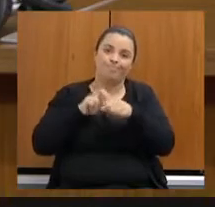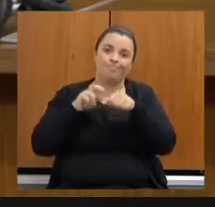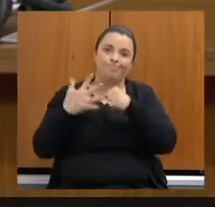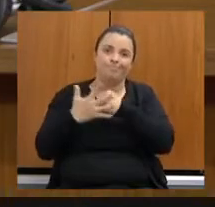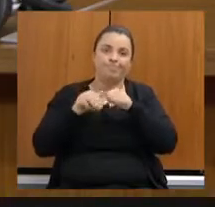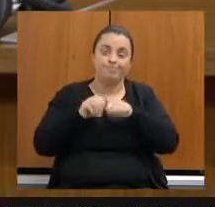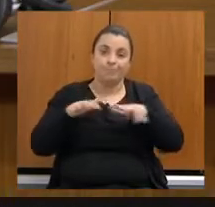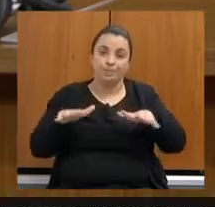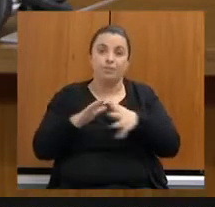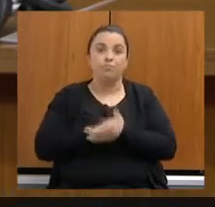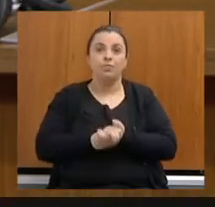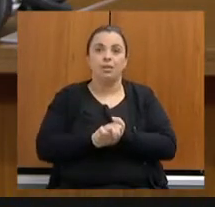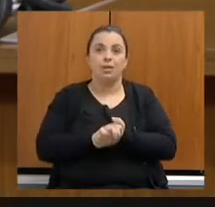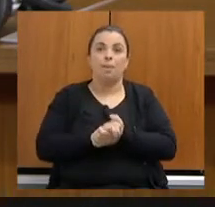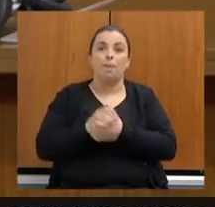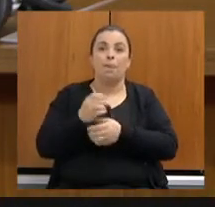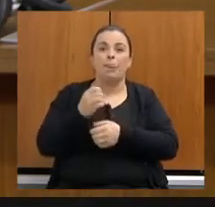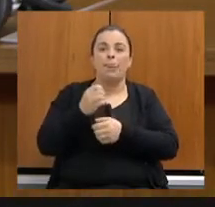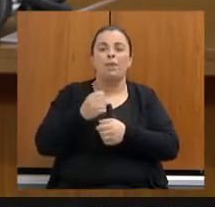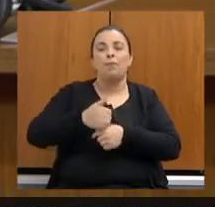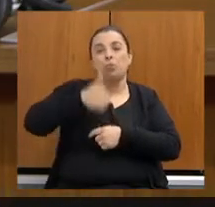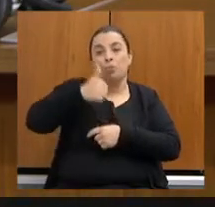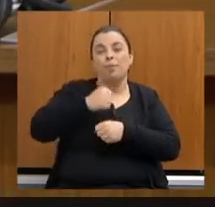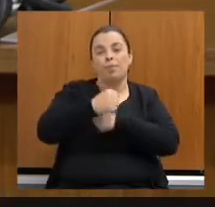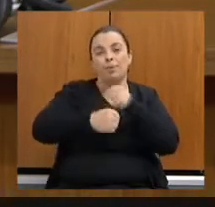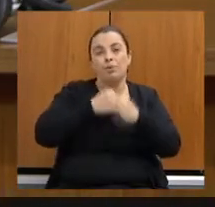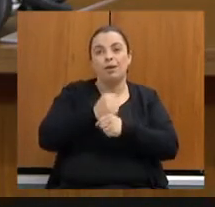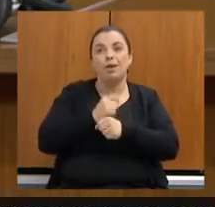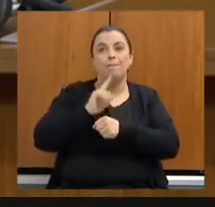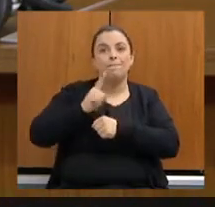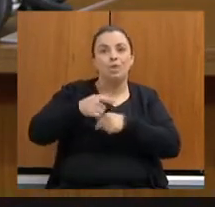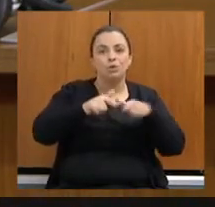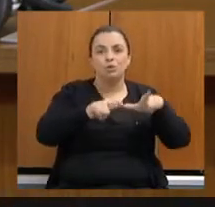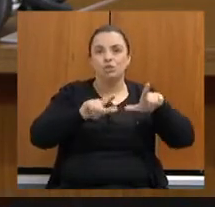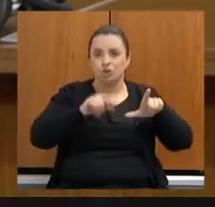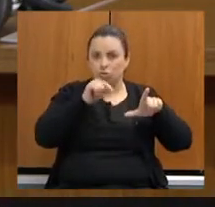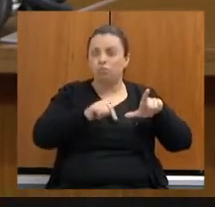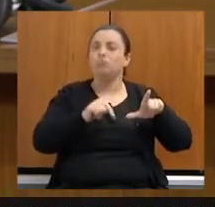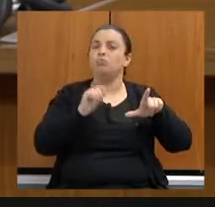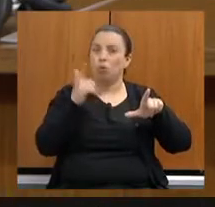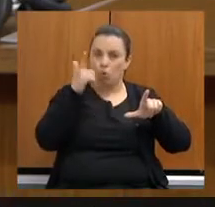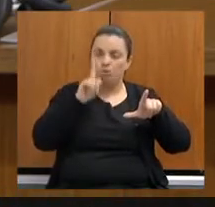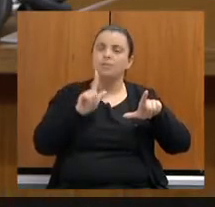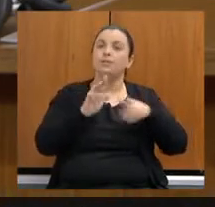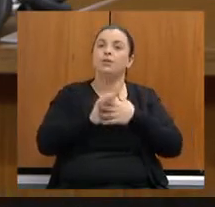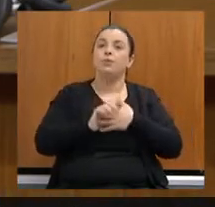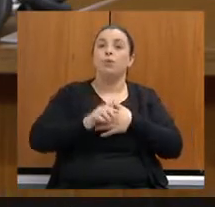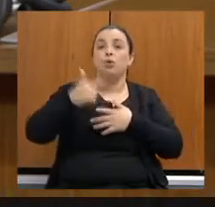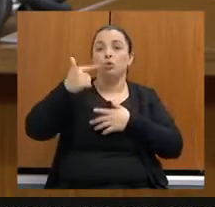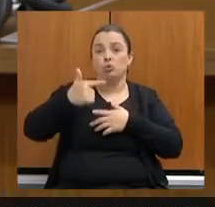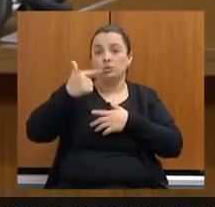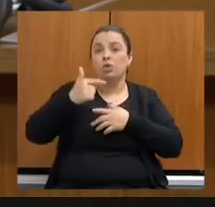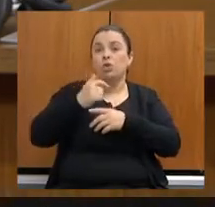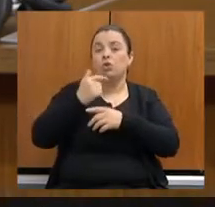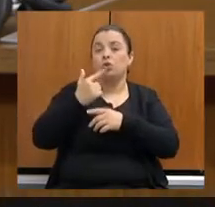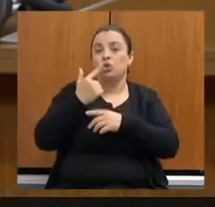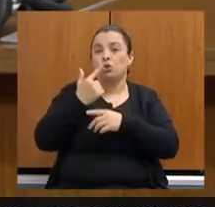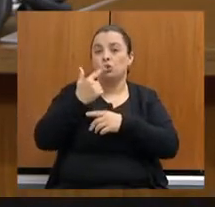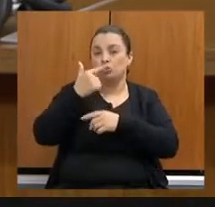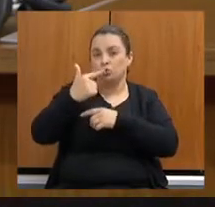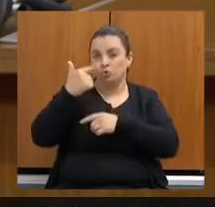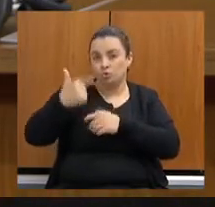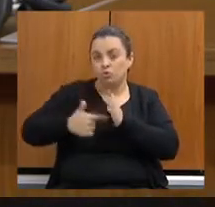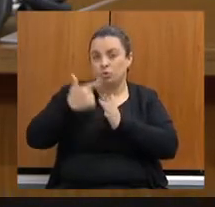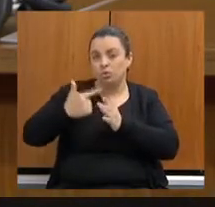primeiro ano nós a meta de mil Antes essa meta foi atendida no segundo ano aos reduzimos para 700